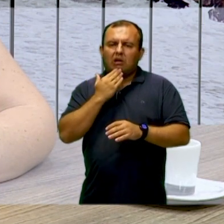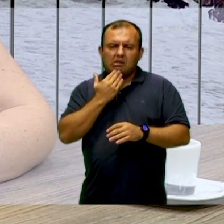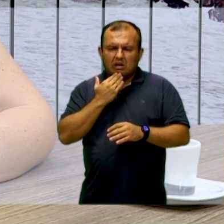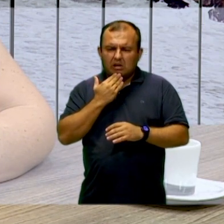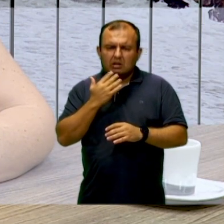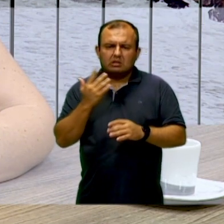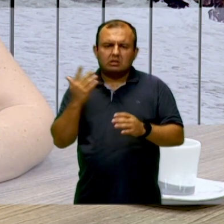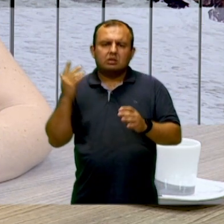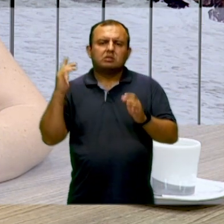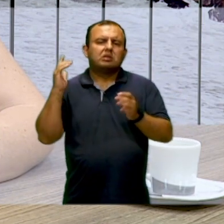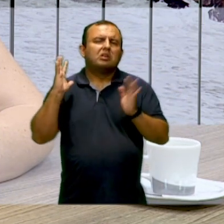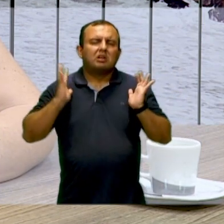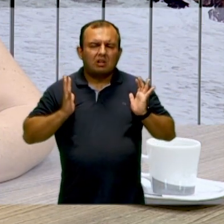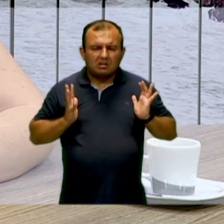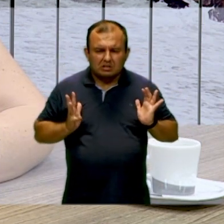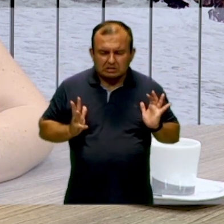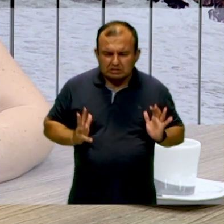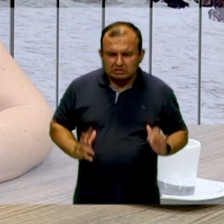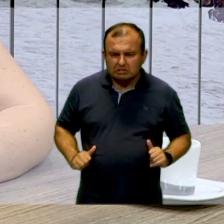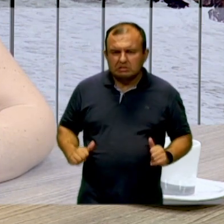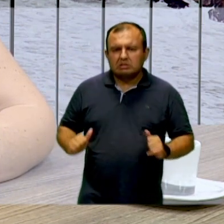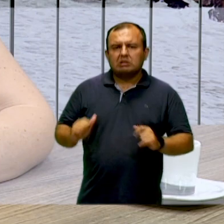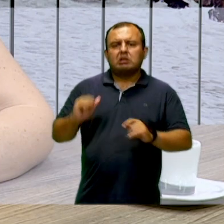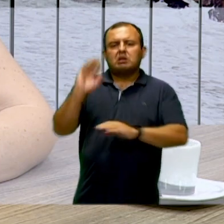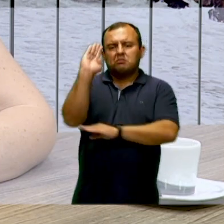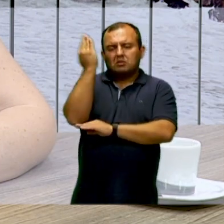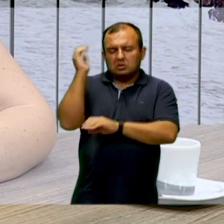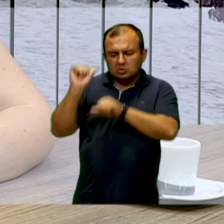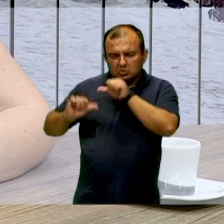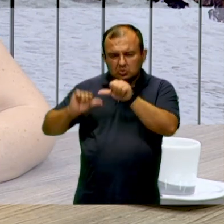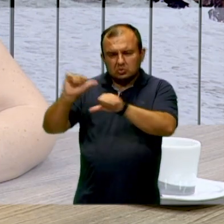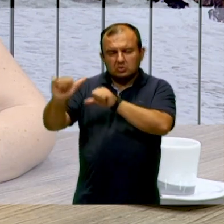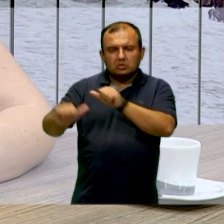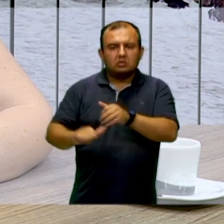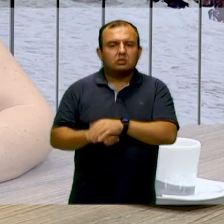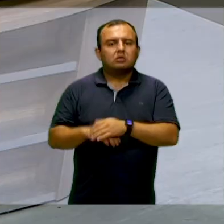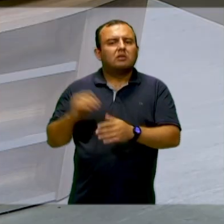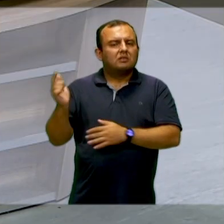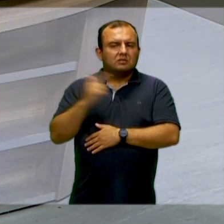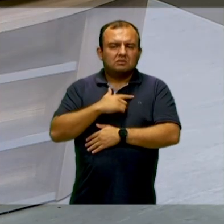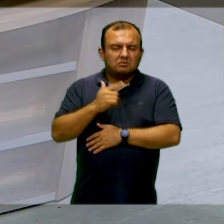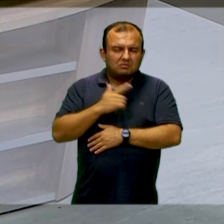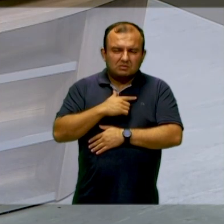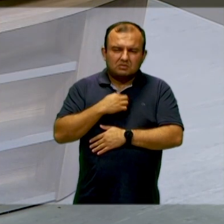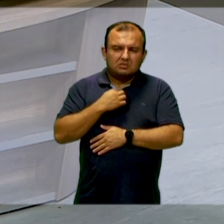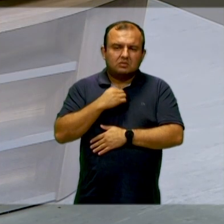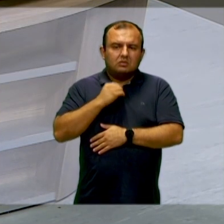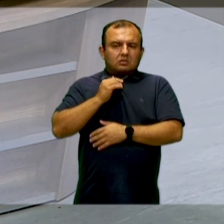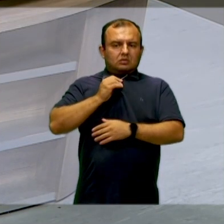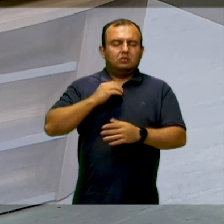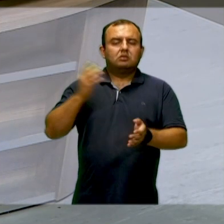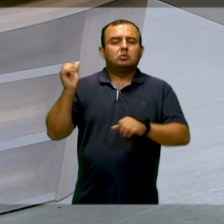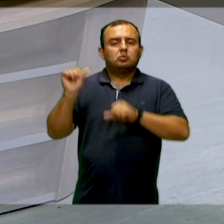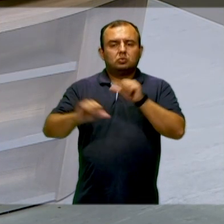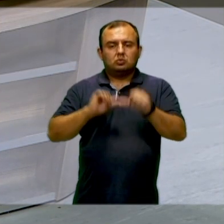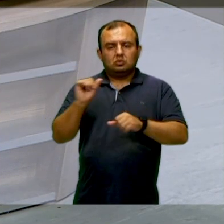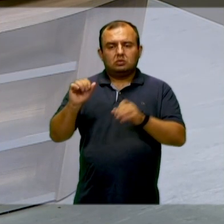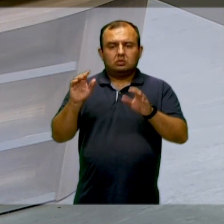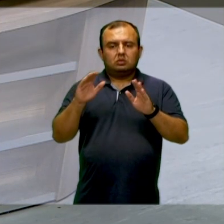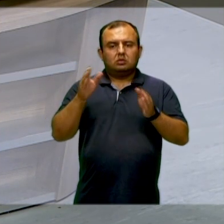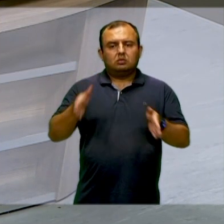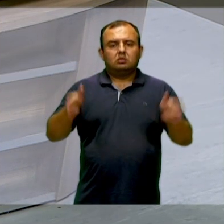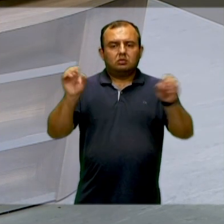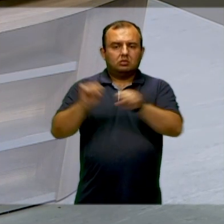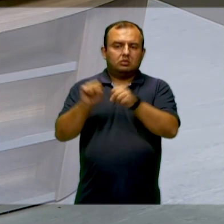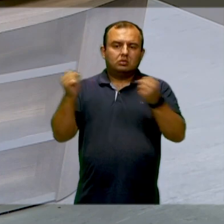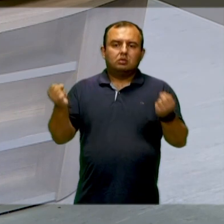de higienização, troca de madeira, estava feio mesmo. Feio. Está sendo repaginado, quebrando parede, estão